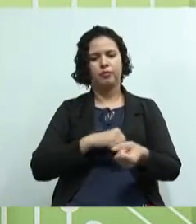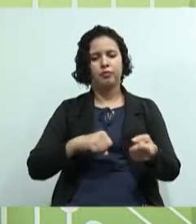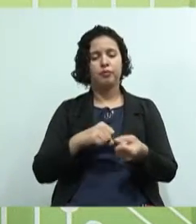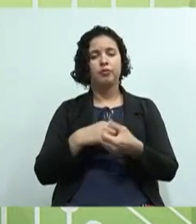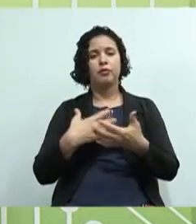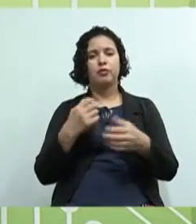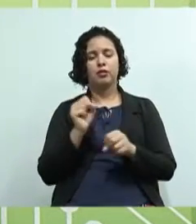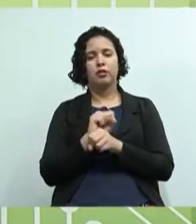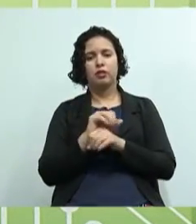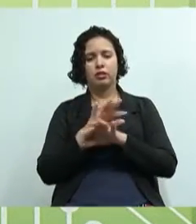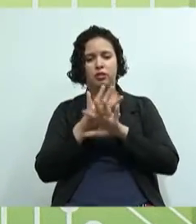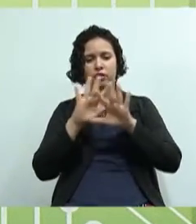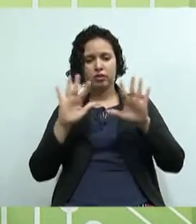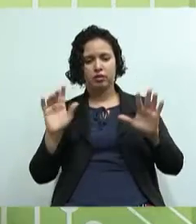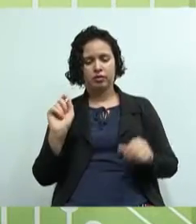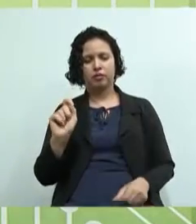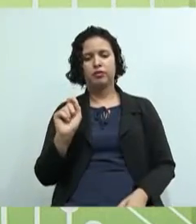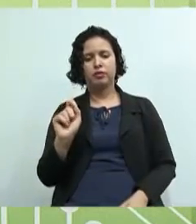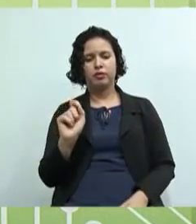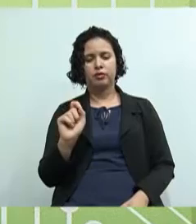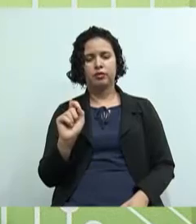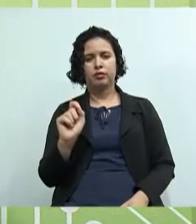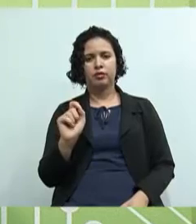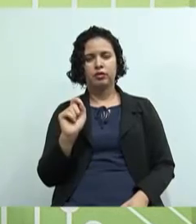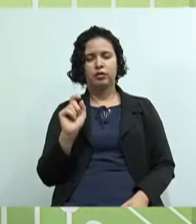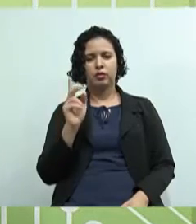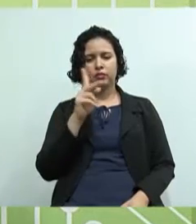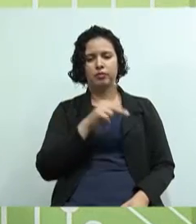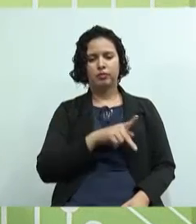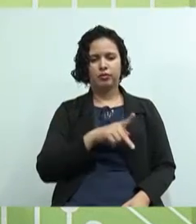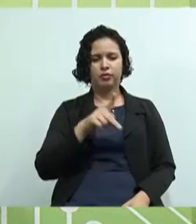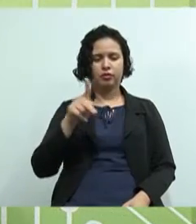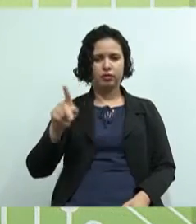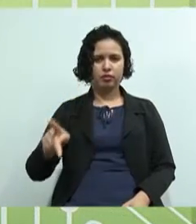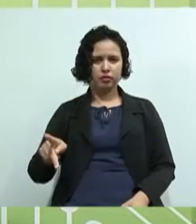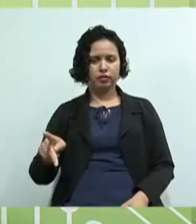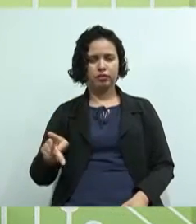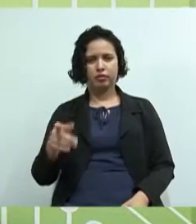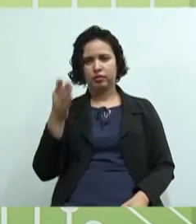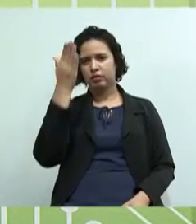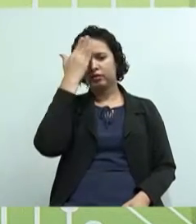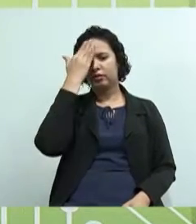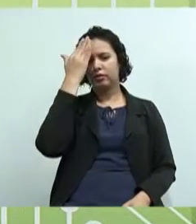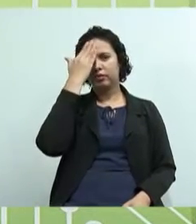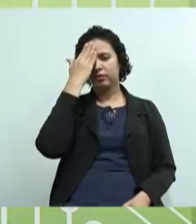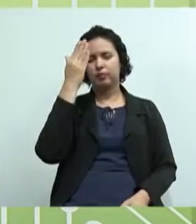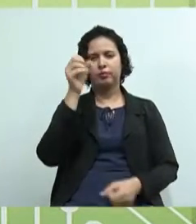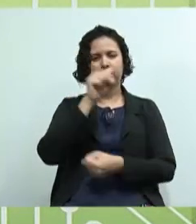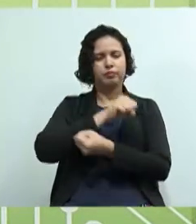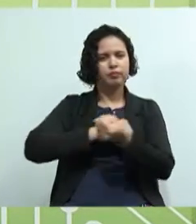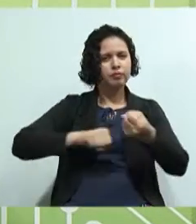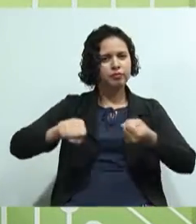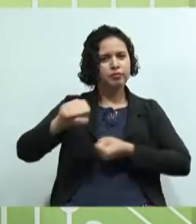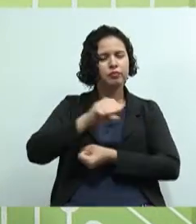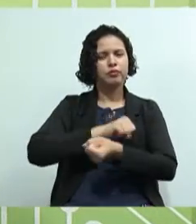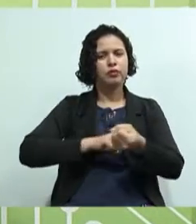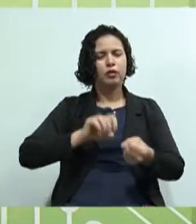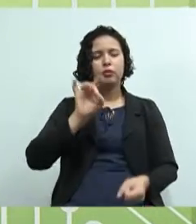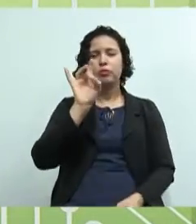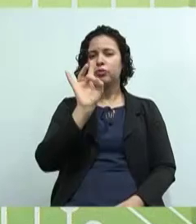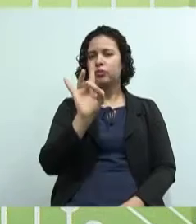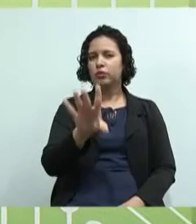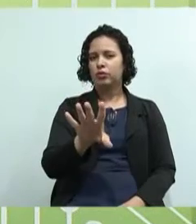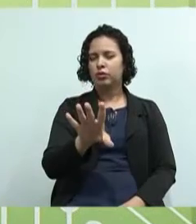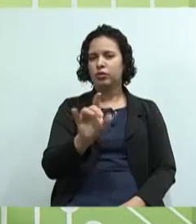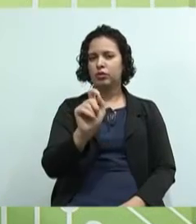bem clara, não vou ler os próximos slides, mas o professor Valder está aqui, e nós sabemos que a sustentabilidade hoje, ela não é somente